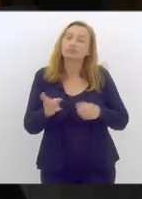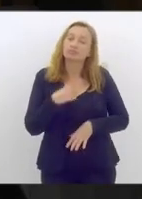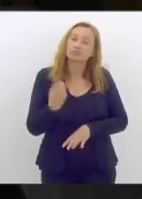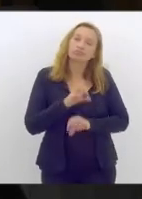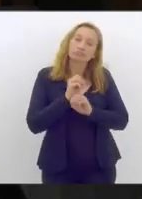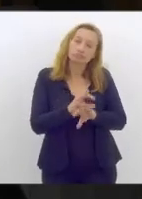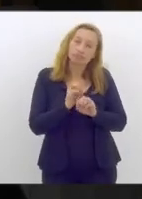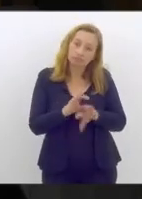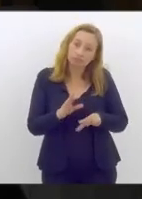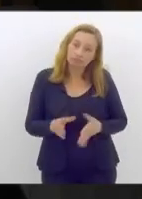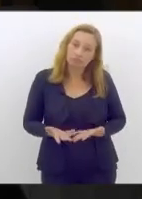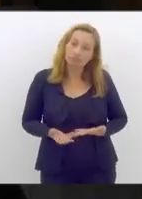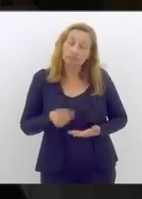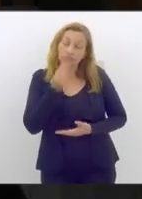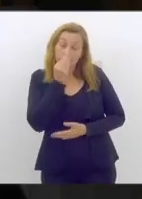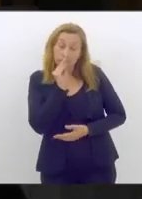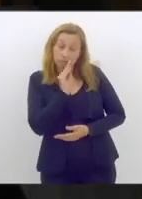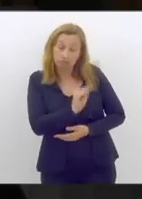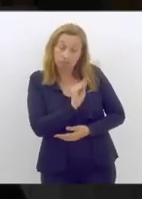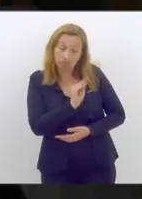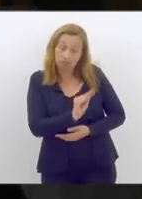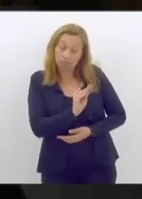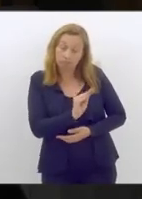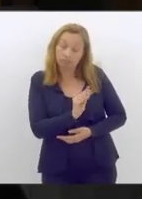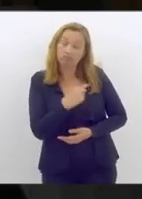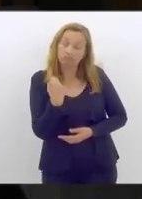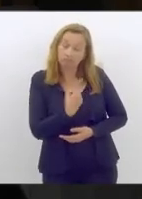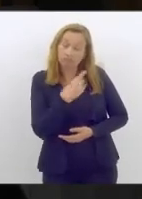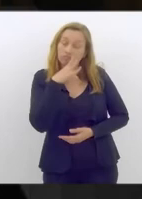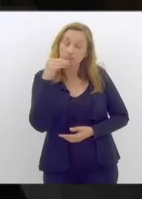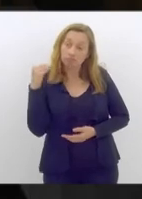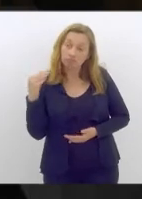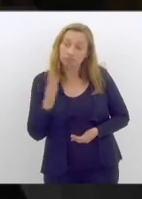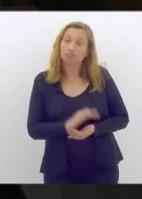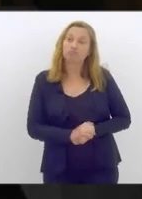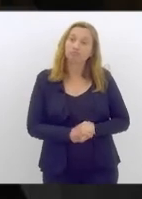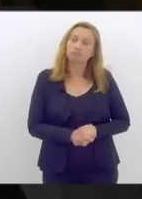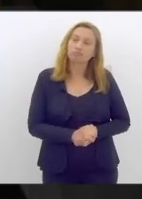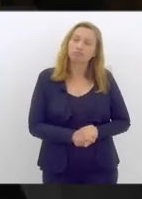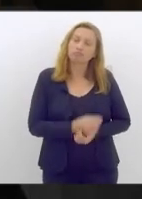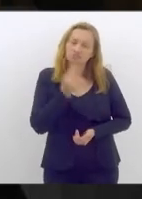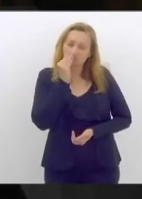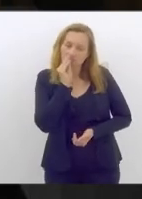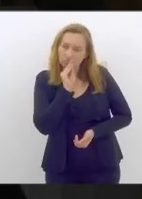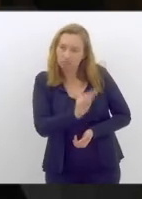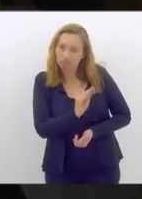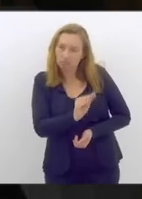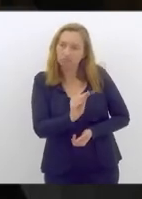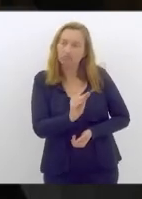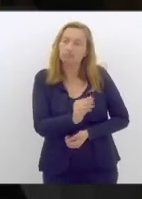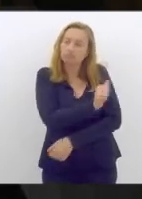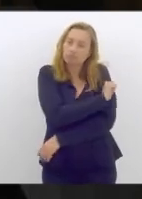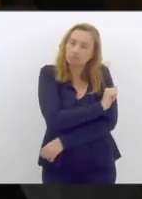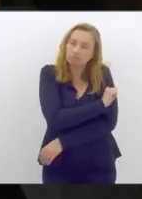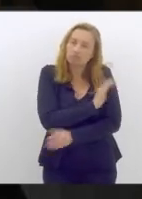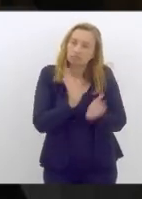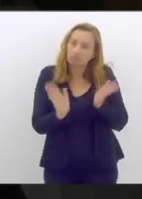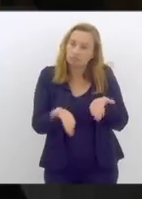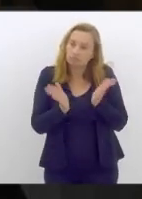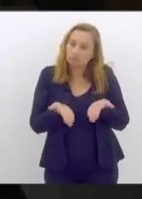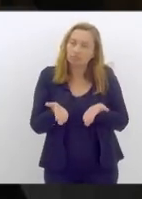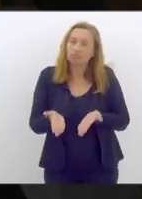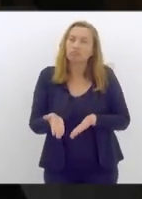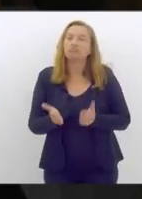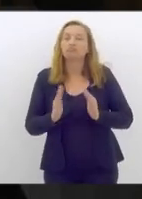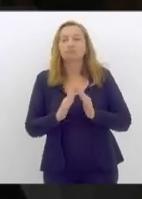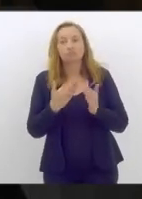educação é um desprezo com os nossos adolescentes É um descaso uns estudantes que hoje frequentam